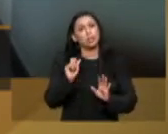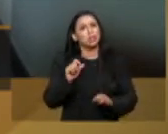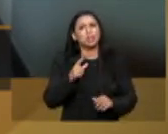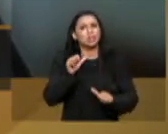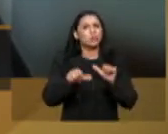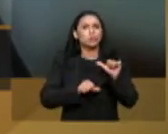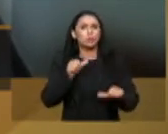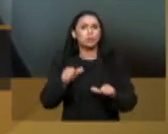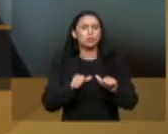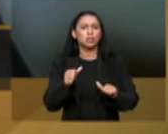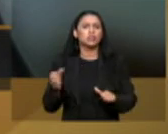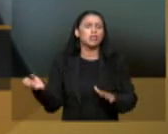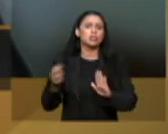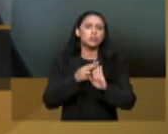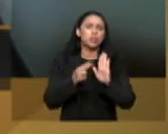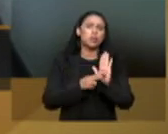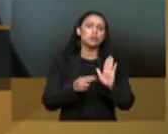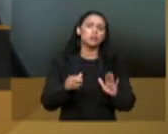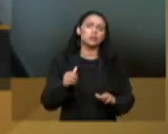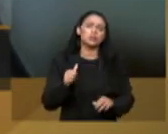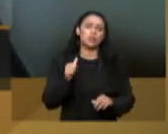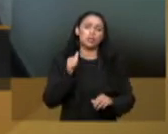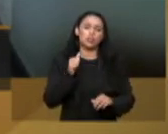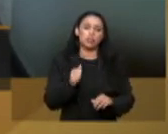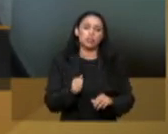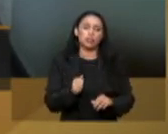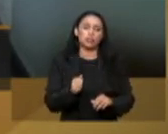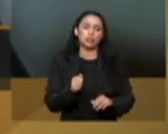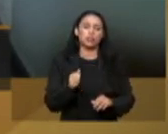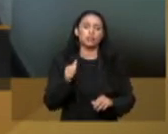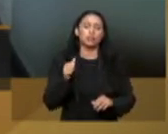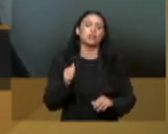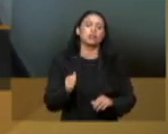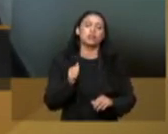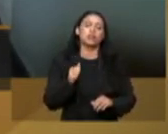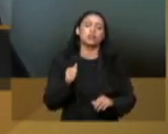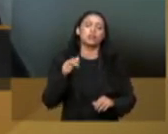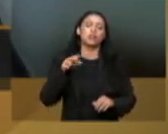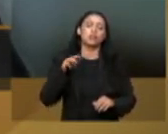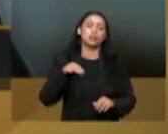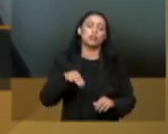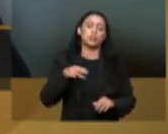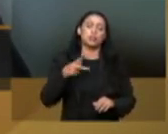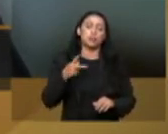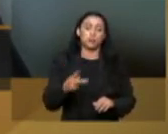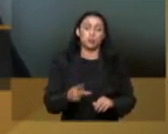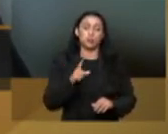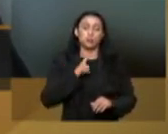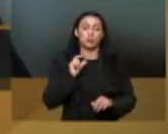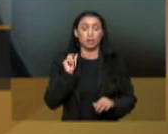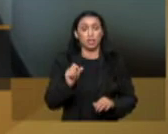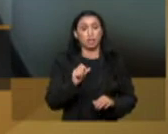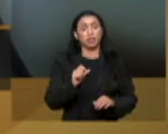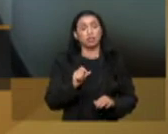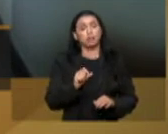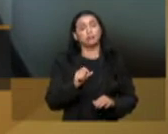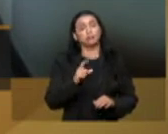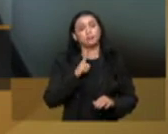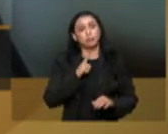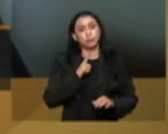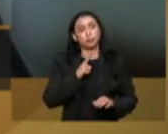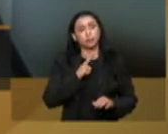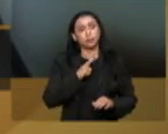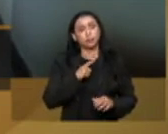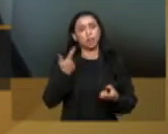não alteradas as normas da ANP, Agência Nacional do Petróleo, Gás Natural e Biocombustíveis, reguladoras do mercado de